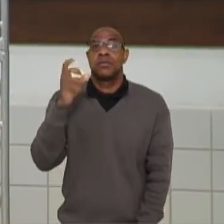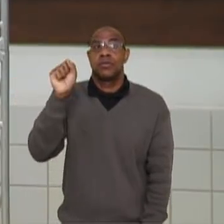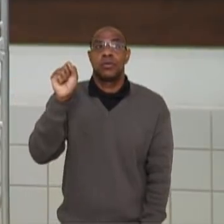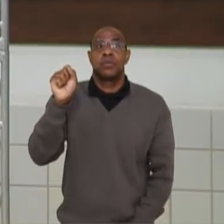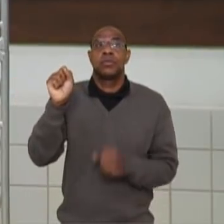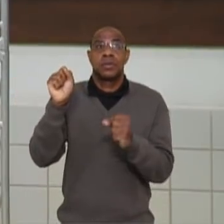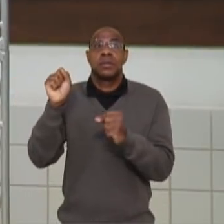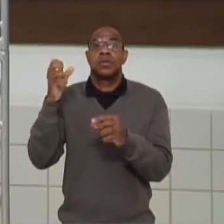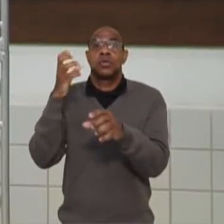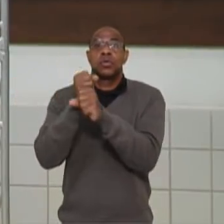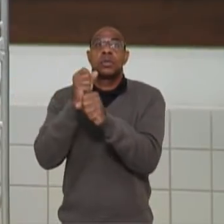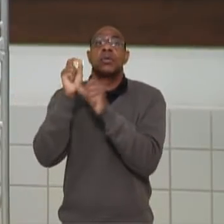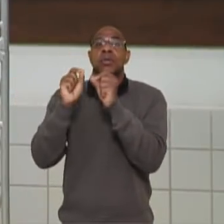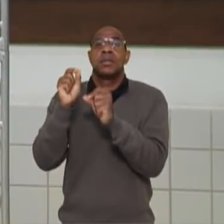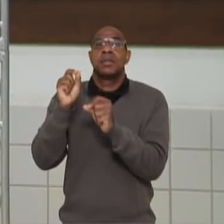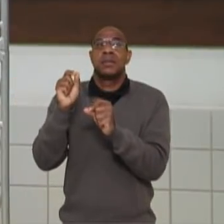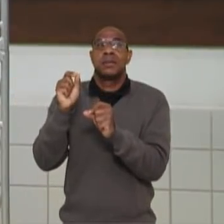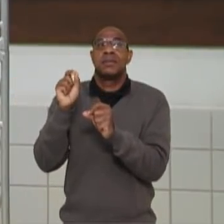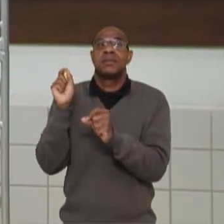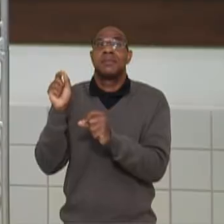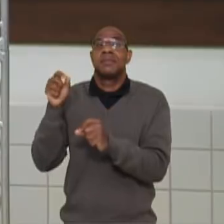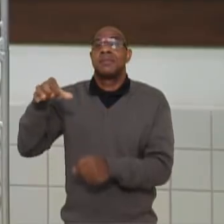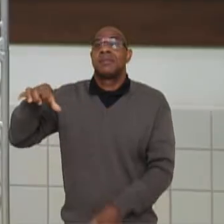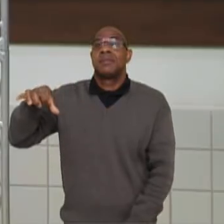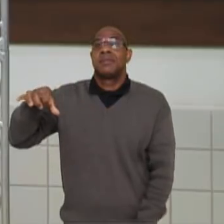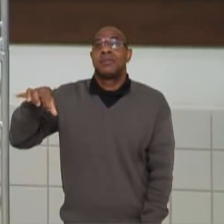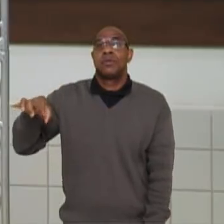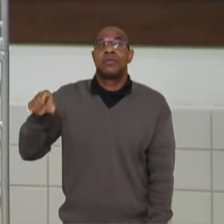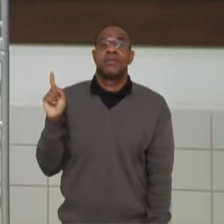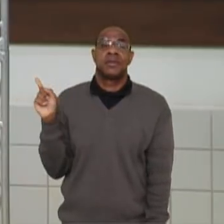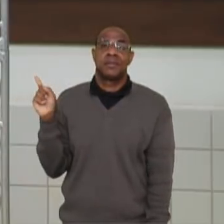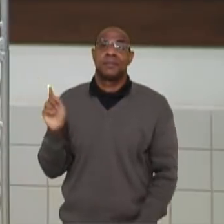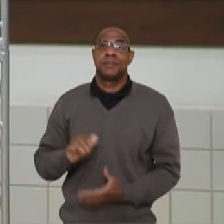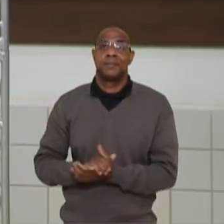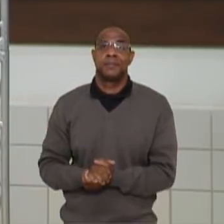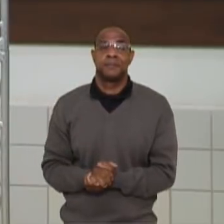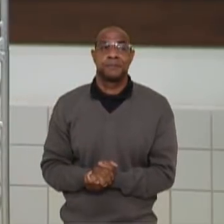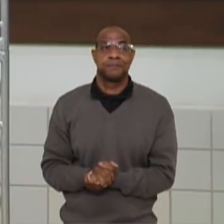dividido pelo total de casos do espaço amostral, que é quanto? 90.